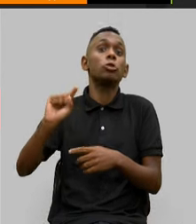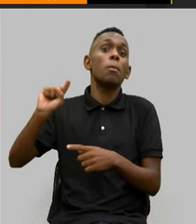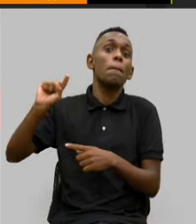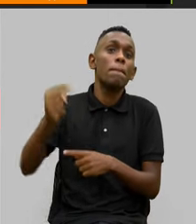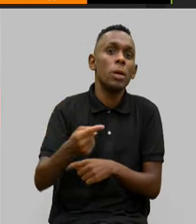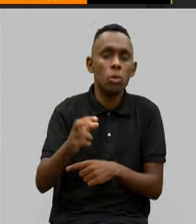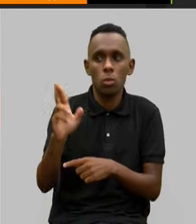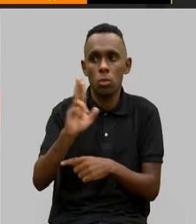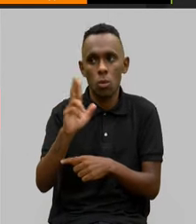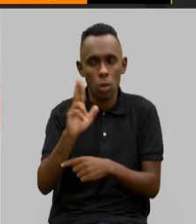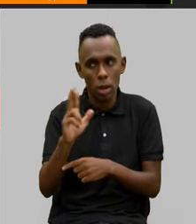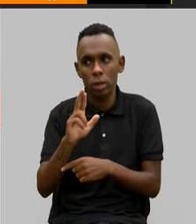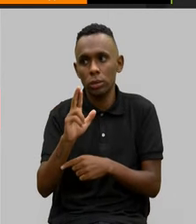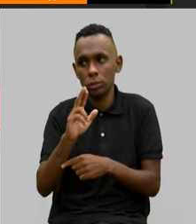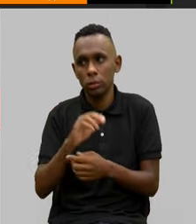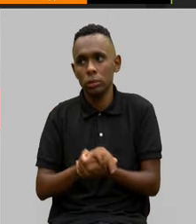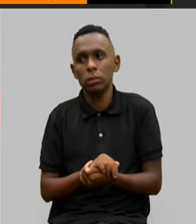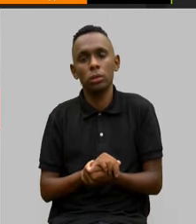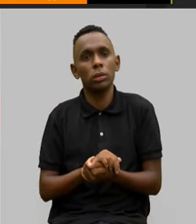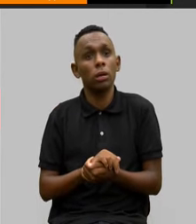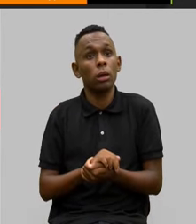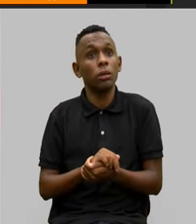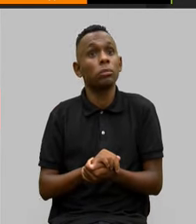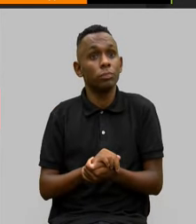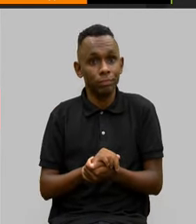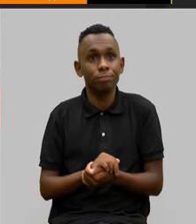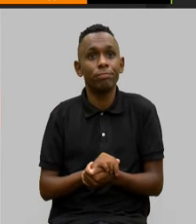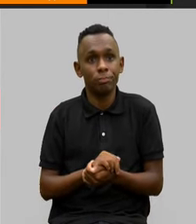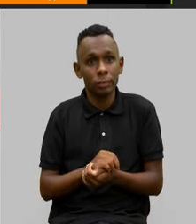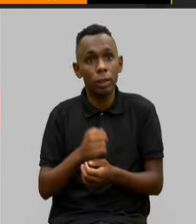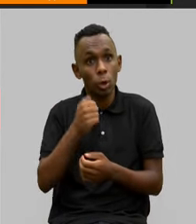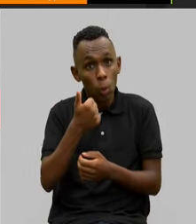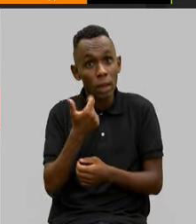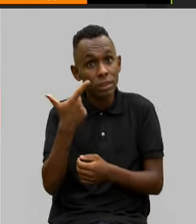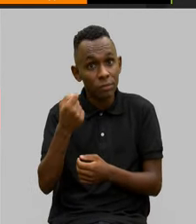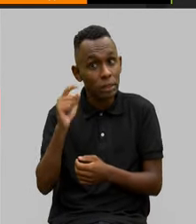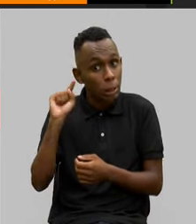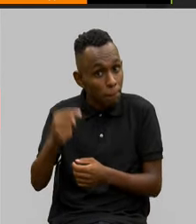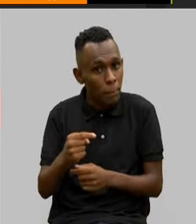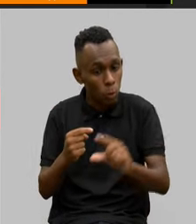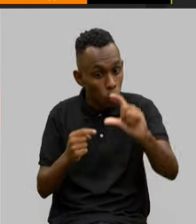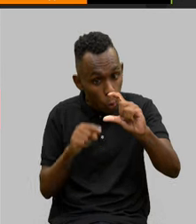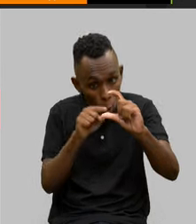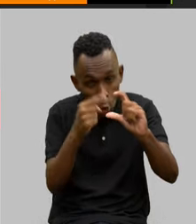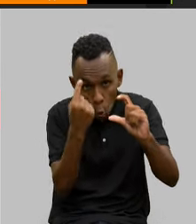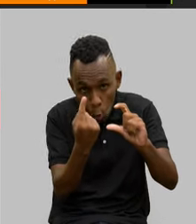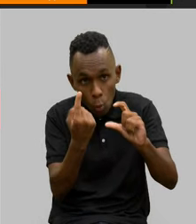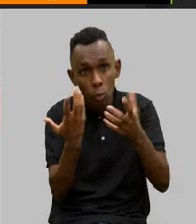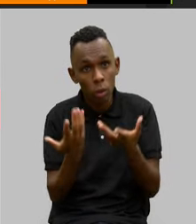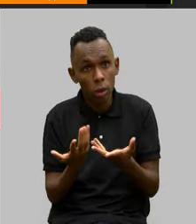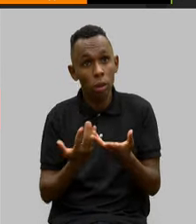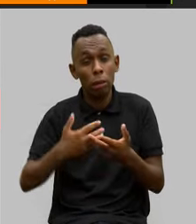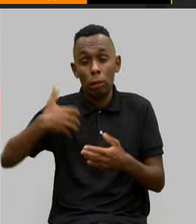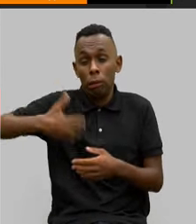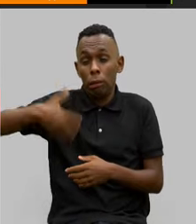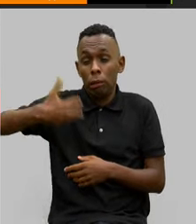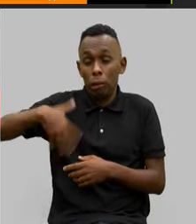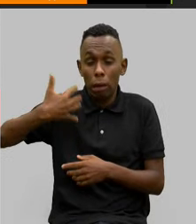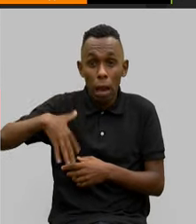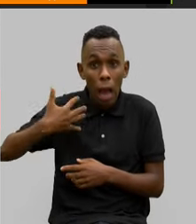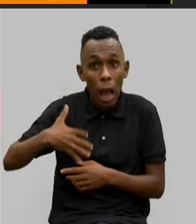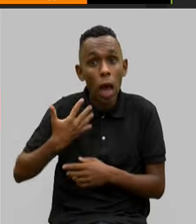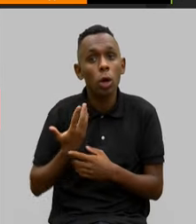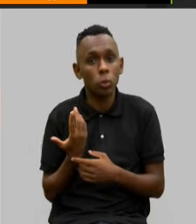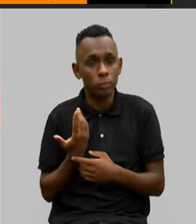20.000 quase R 20.000 só considerando uma unidade e não só isso são valores caros e muita das